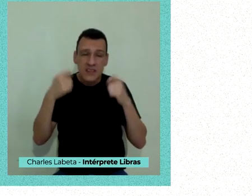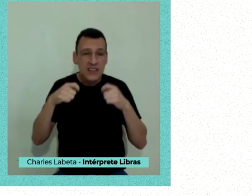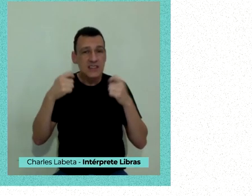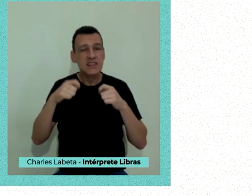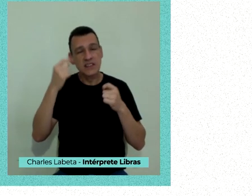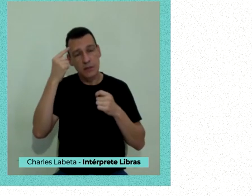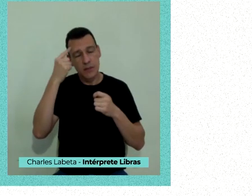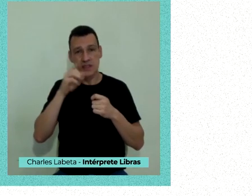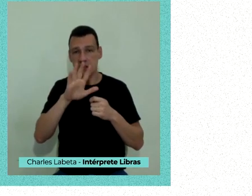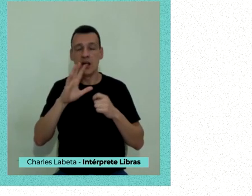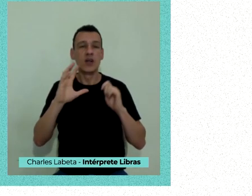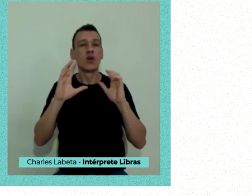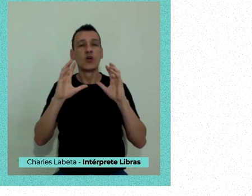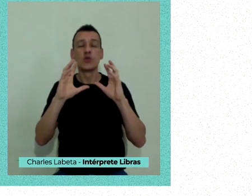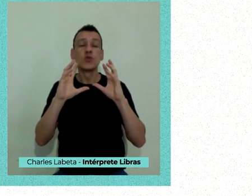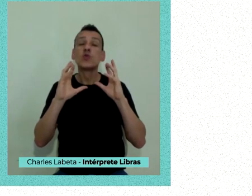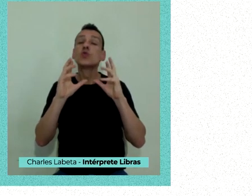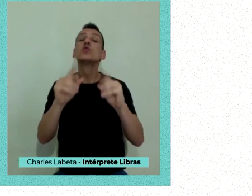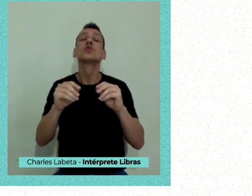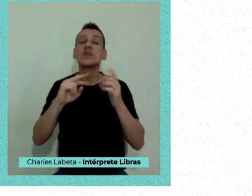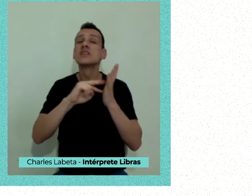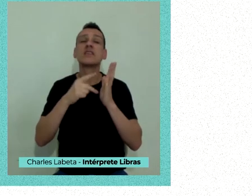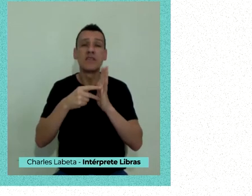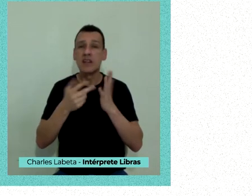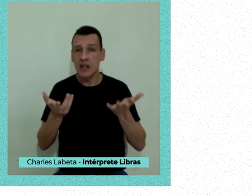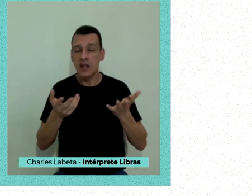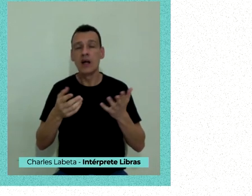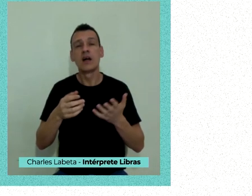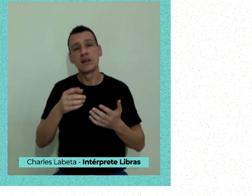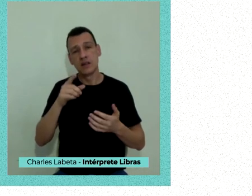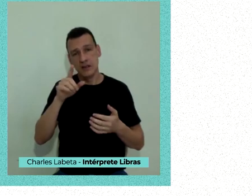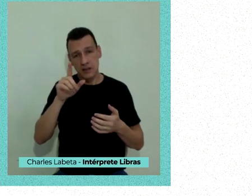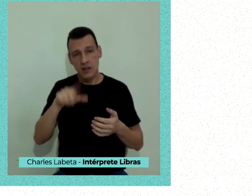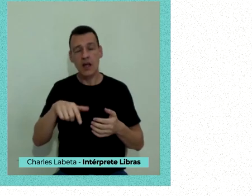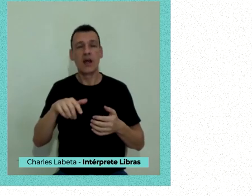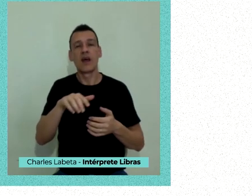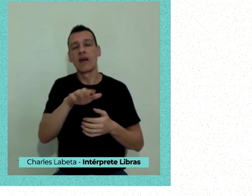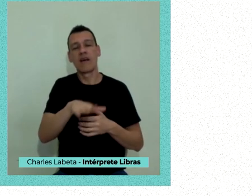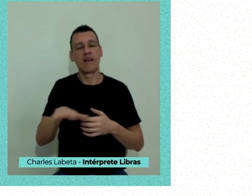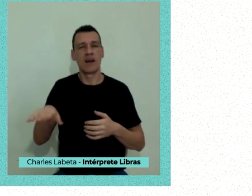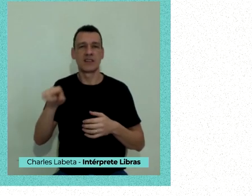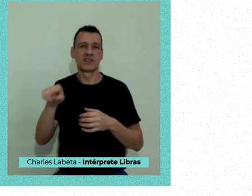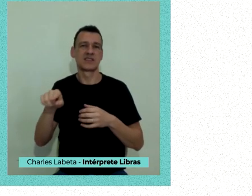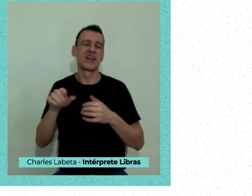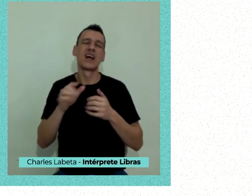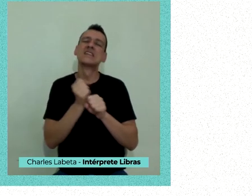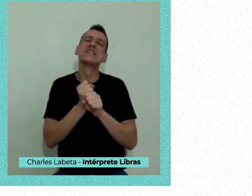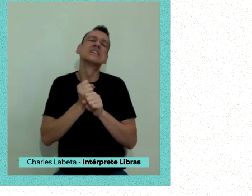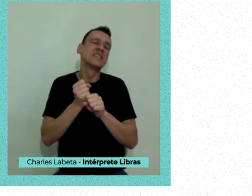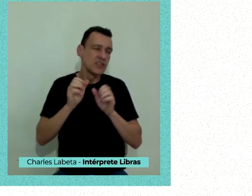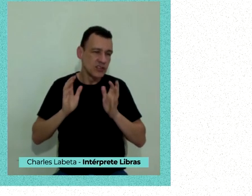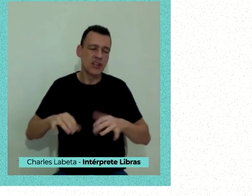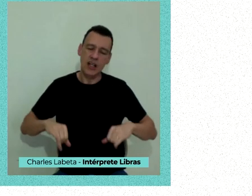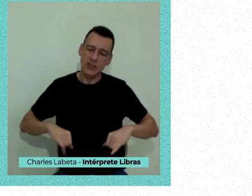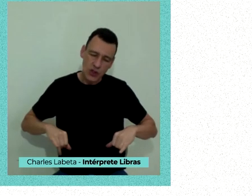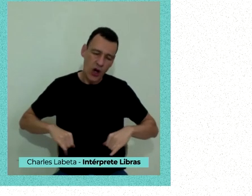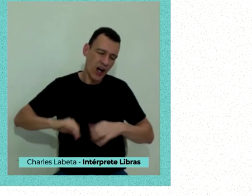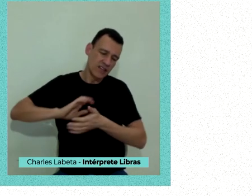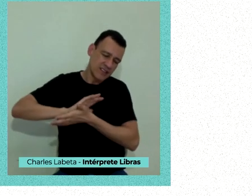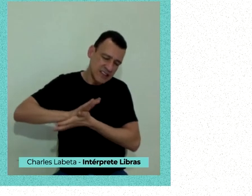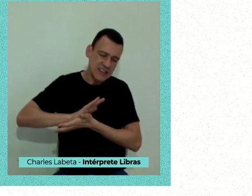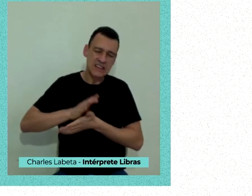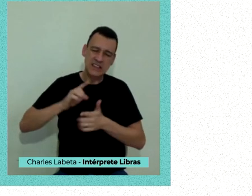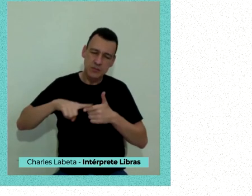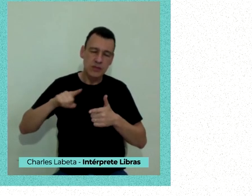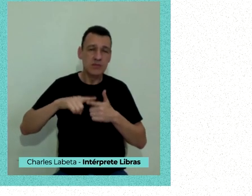todos também são essas crianças que, por muitos, foram marginalizadas dentro dessas estruturas sociais. E